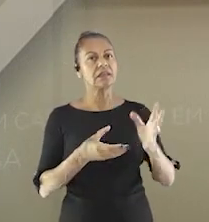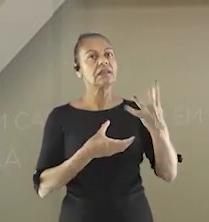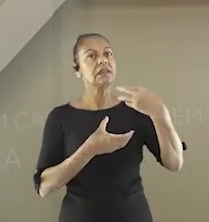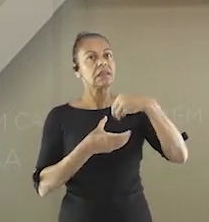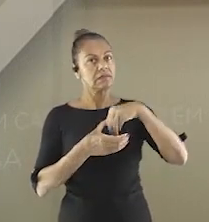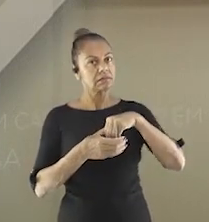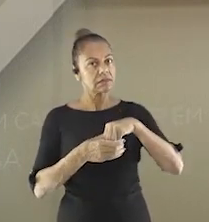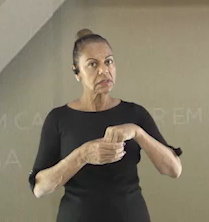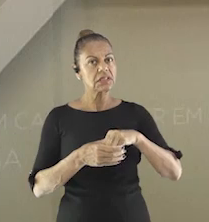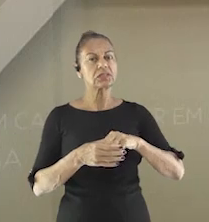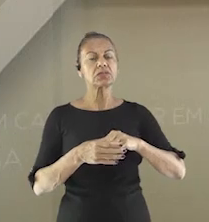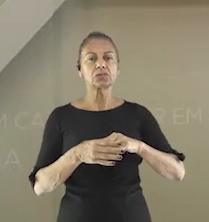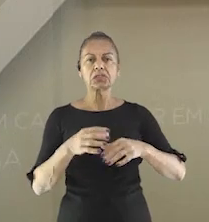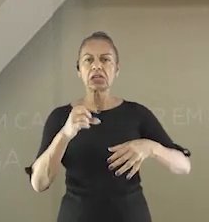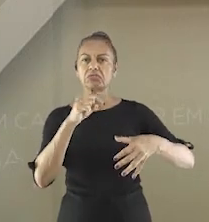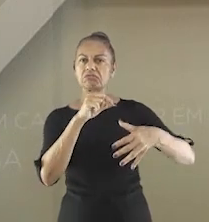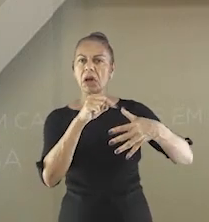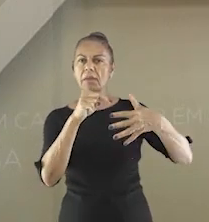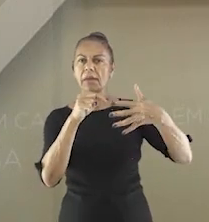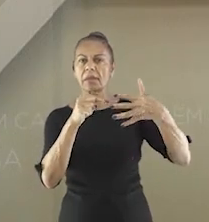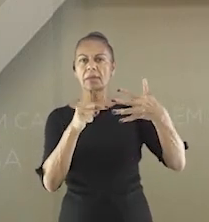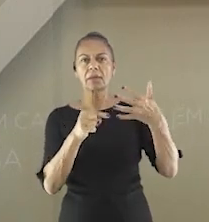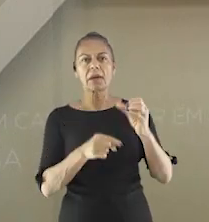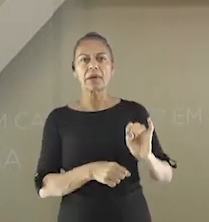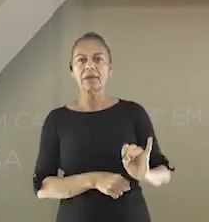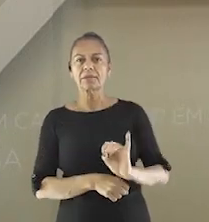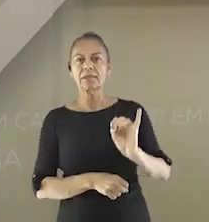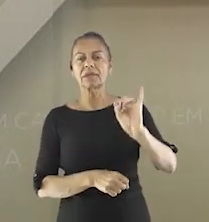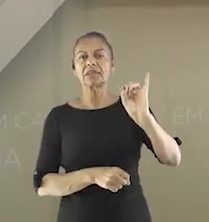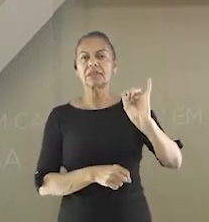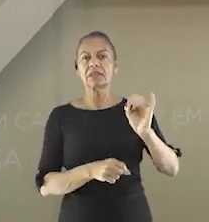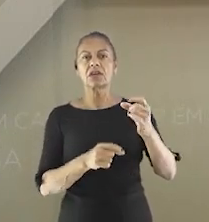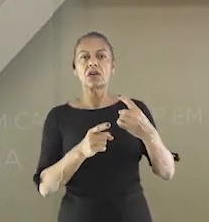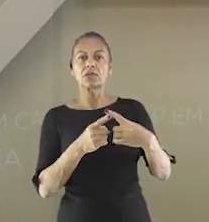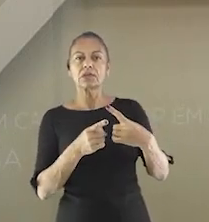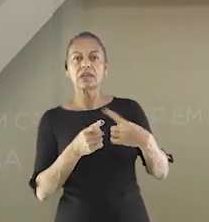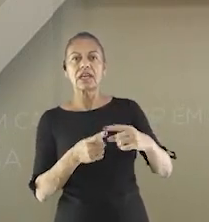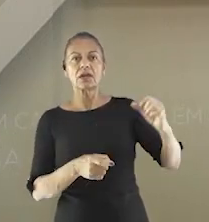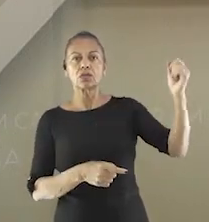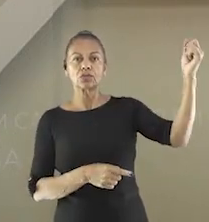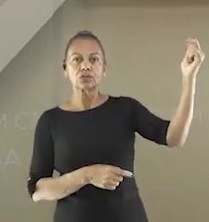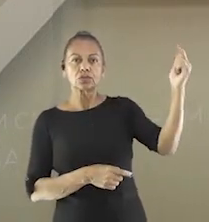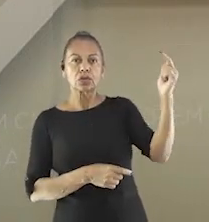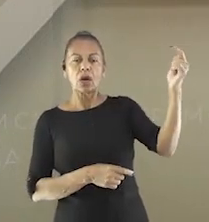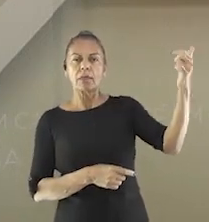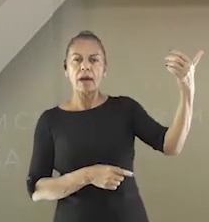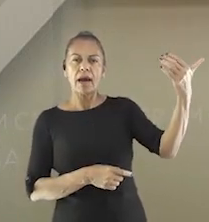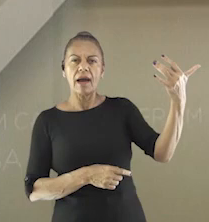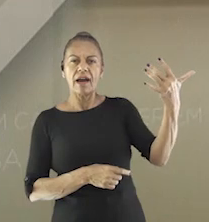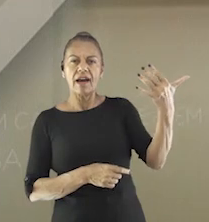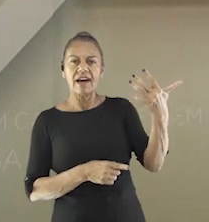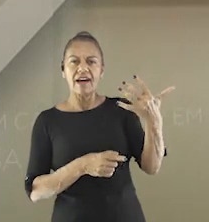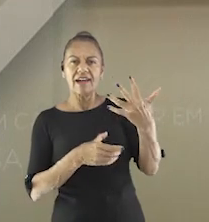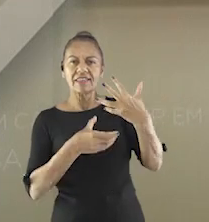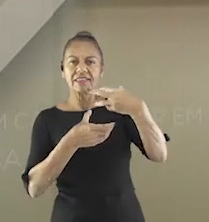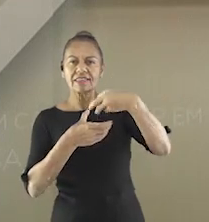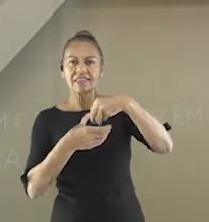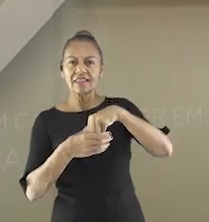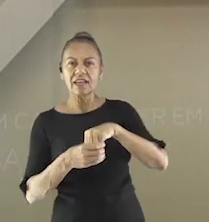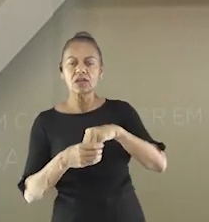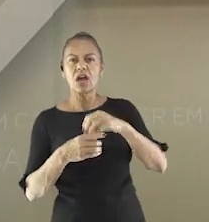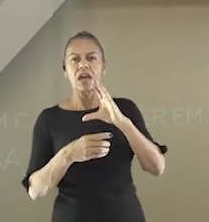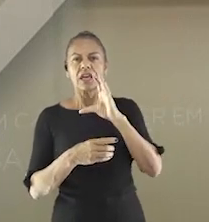só. Eles seguram parte do calor do Sol, impedindo que ele escape para o espaço, parecido com o que acontece com a